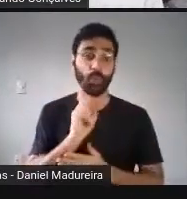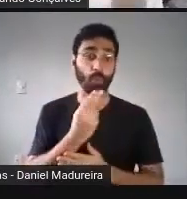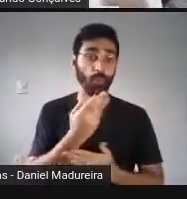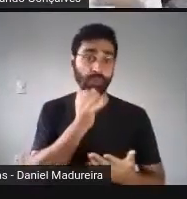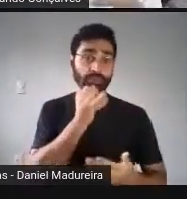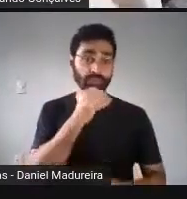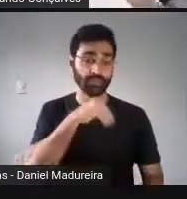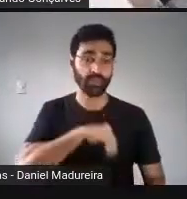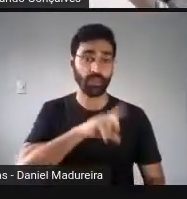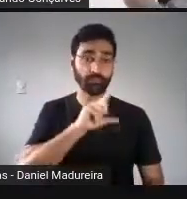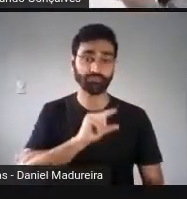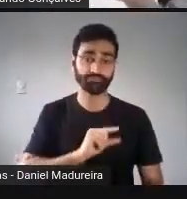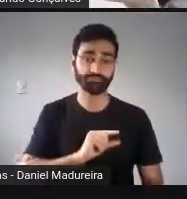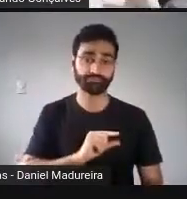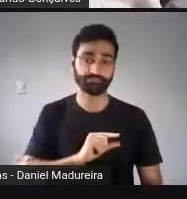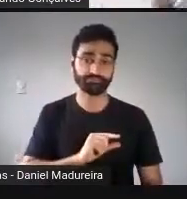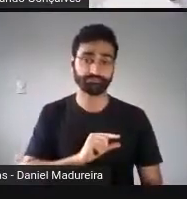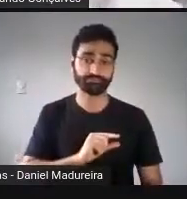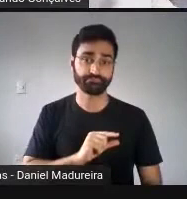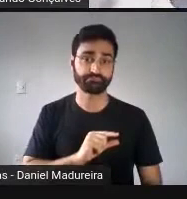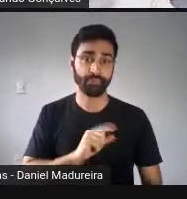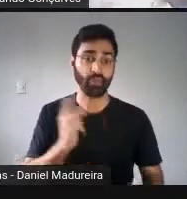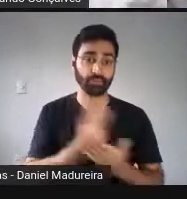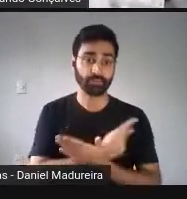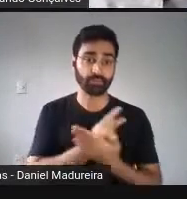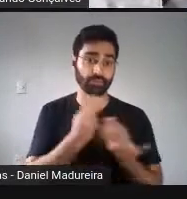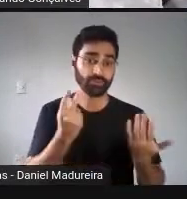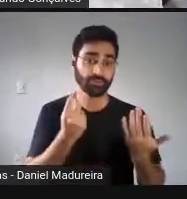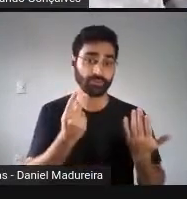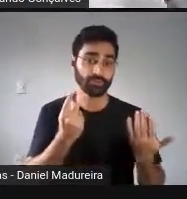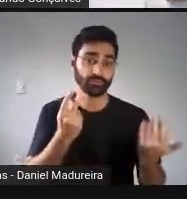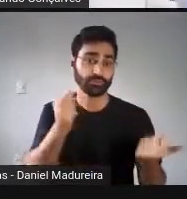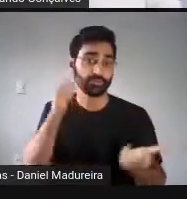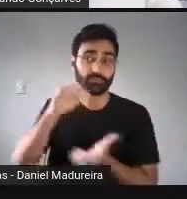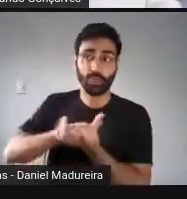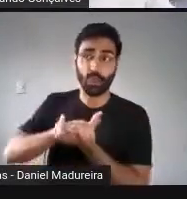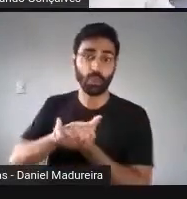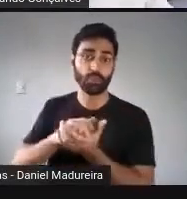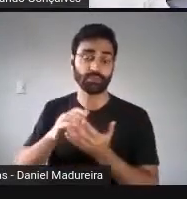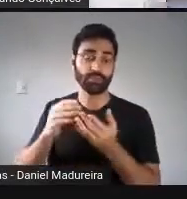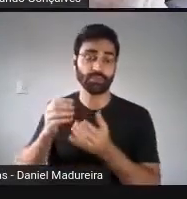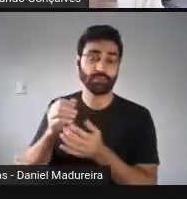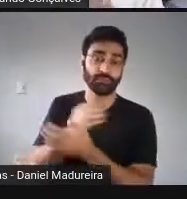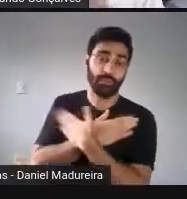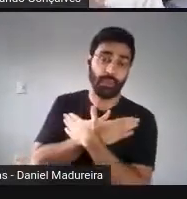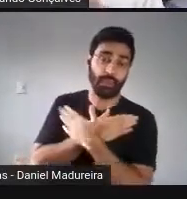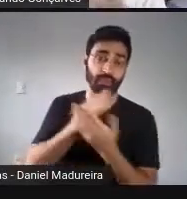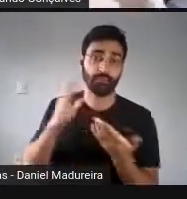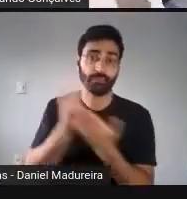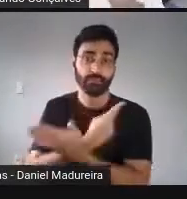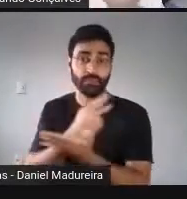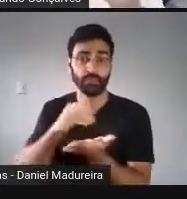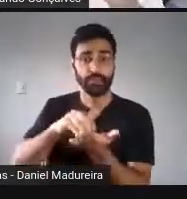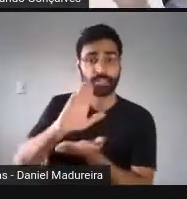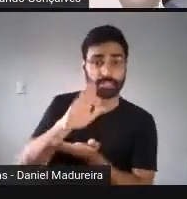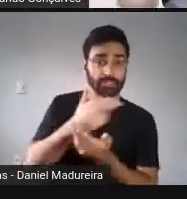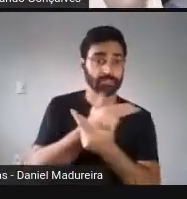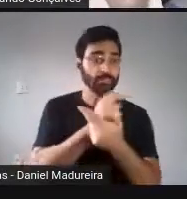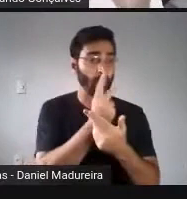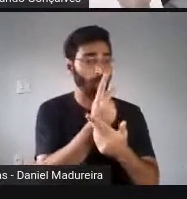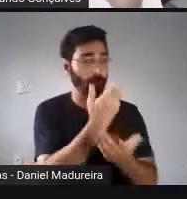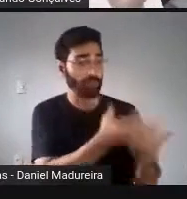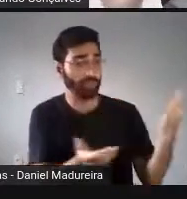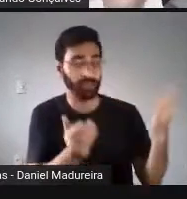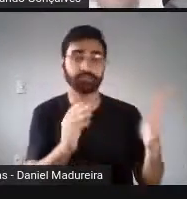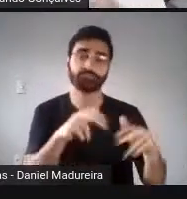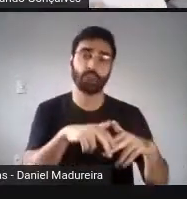hoje dentro da minha renda familiar. Eu perdi o emprego, minha esposa perdeu o emprego, alguém perdeu uma função que tinha. Então, também a reserva de